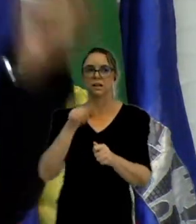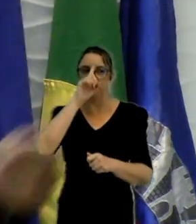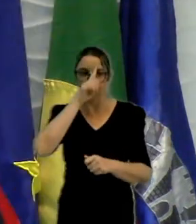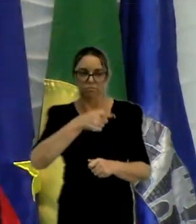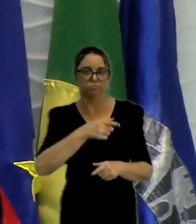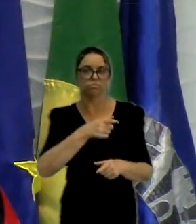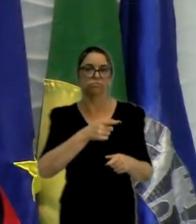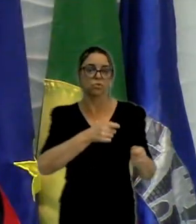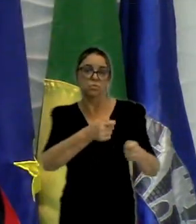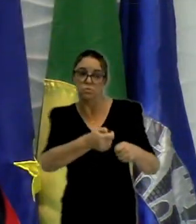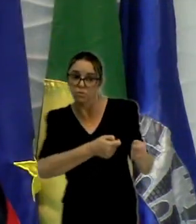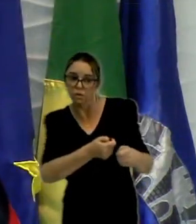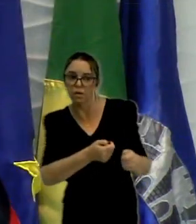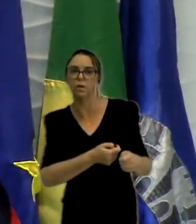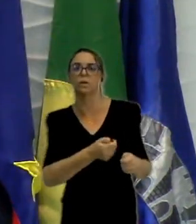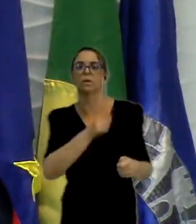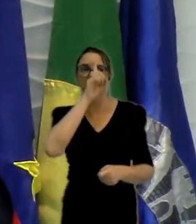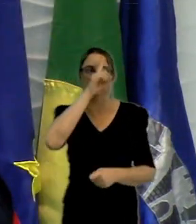a gerência,